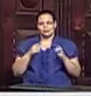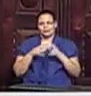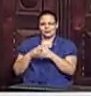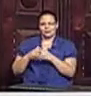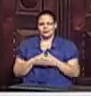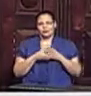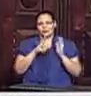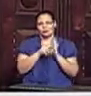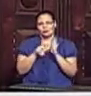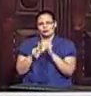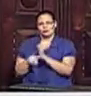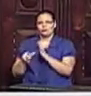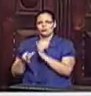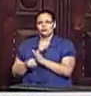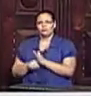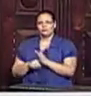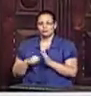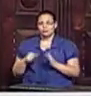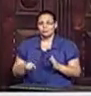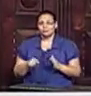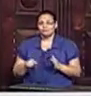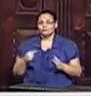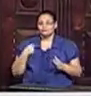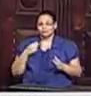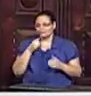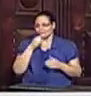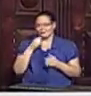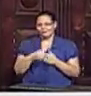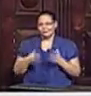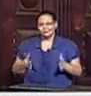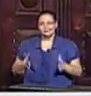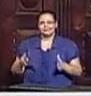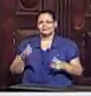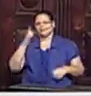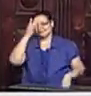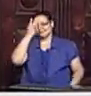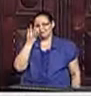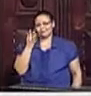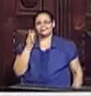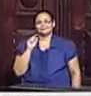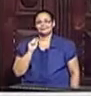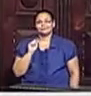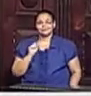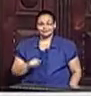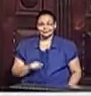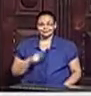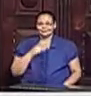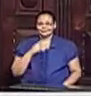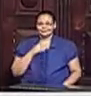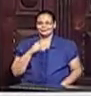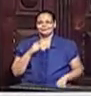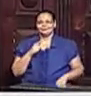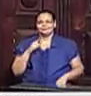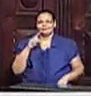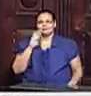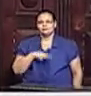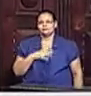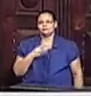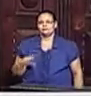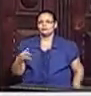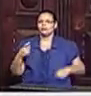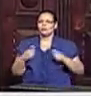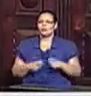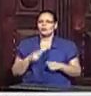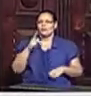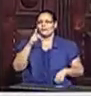cargas, o destino dessa carga roubada está facilmente identificado nas estatísticas, ali para o complexo